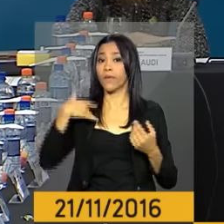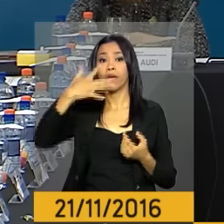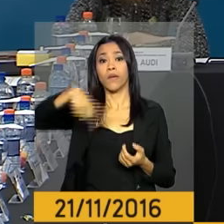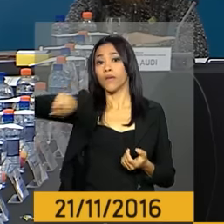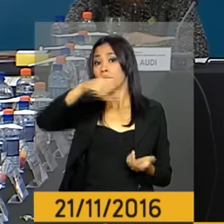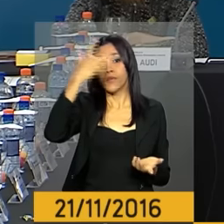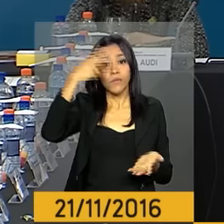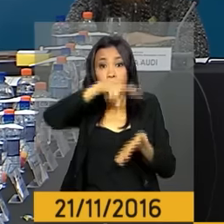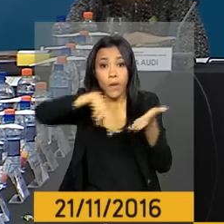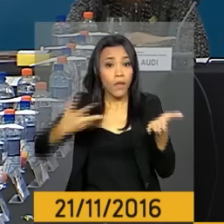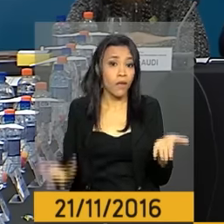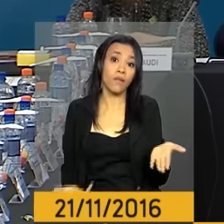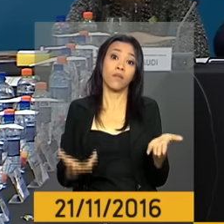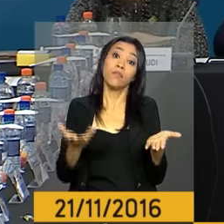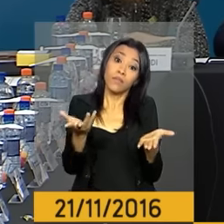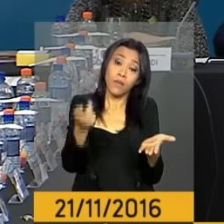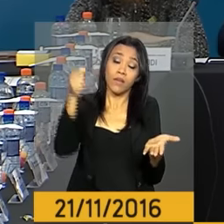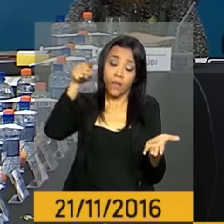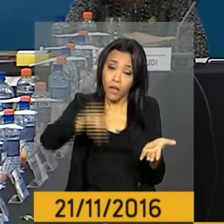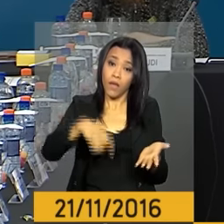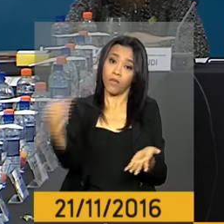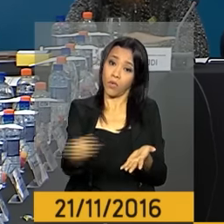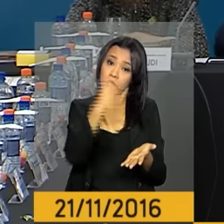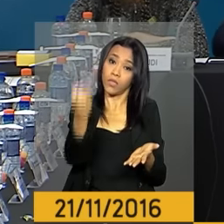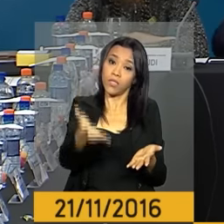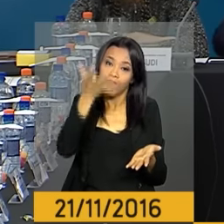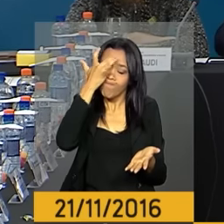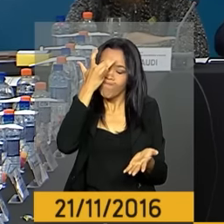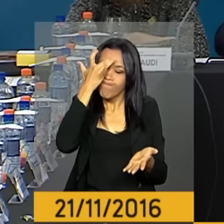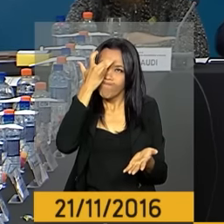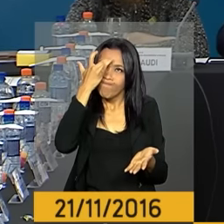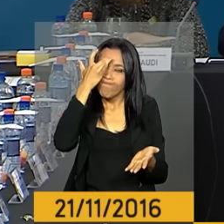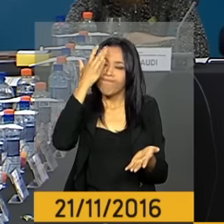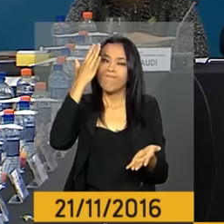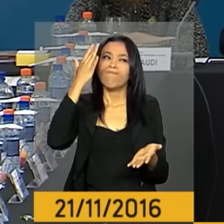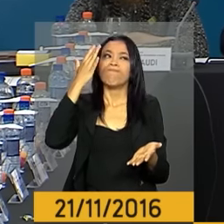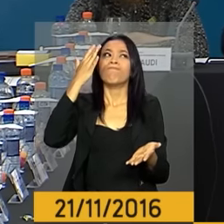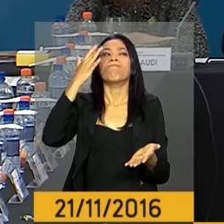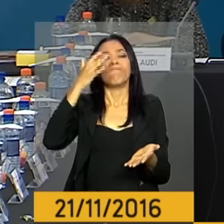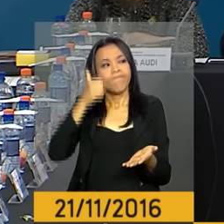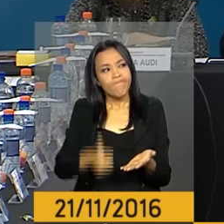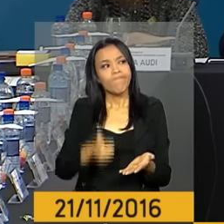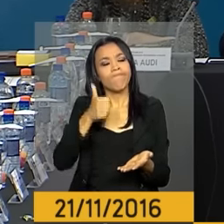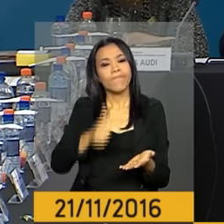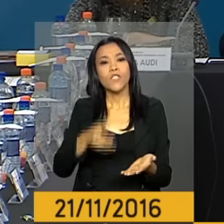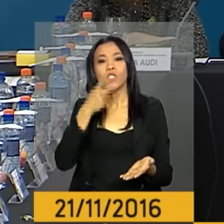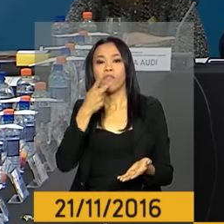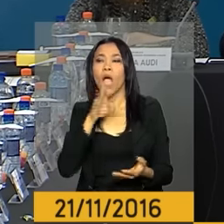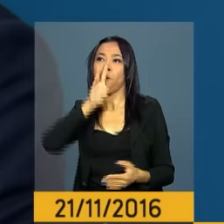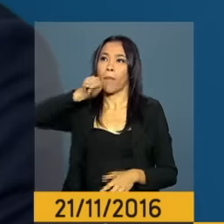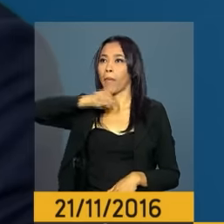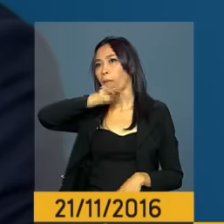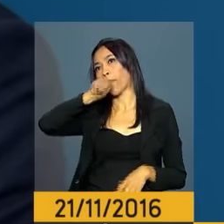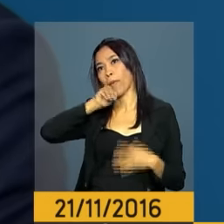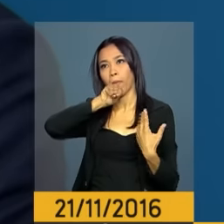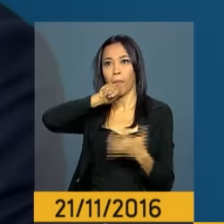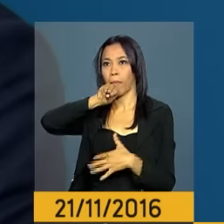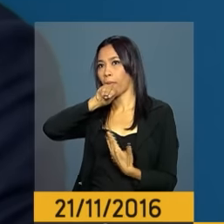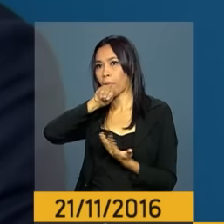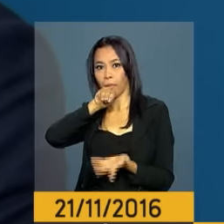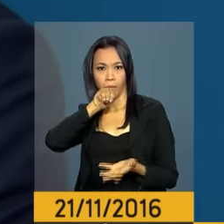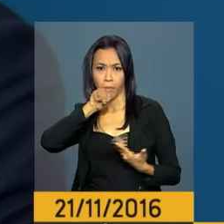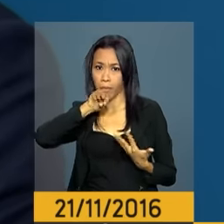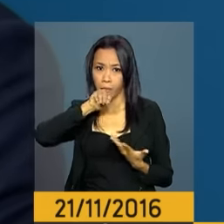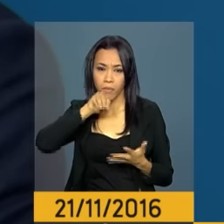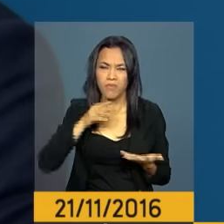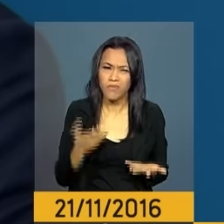legislativos. Então, é importante fixar estas noções para que não fiquemos apenas no campo das palavras, mas fiquemos, isto